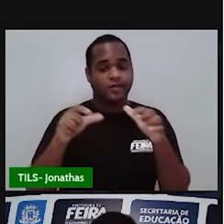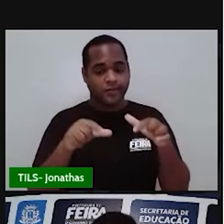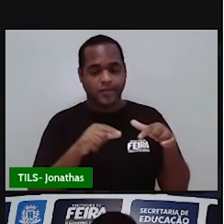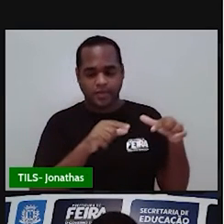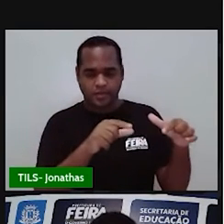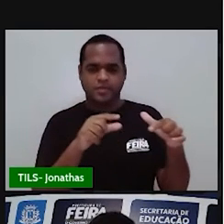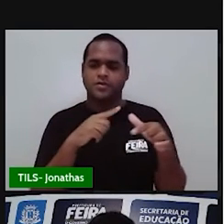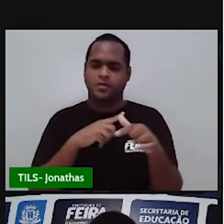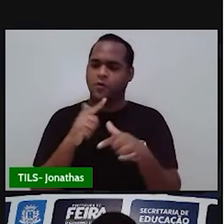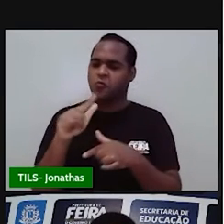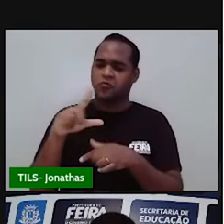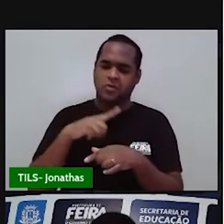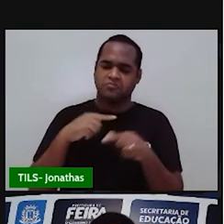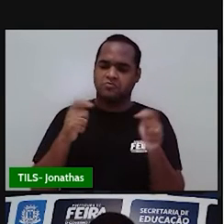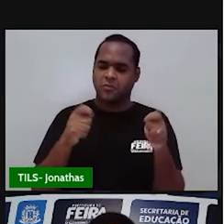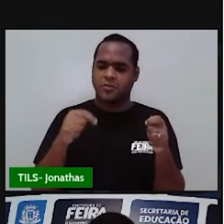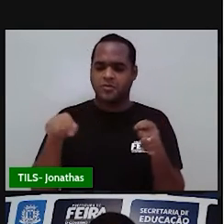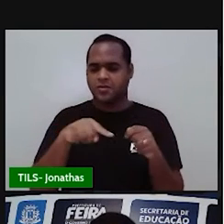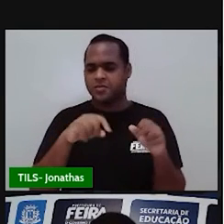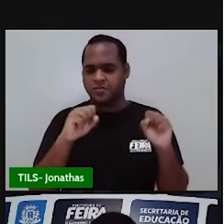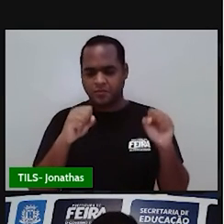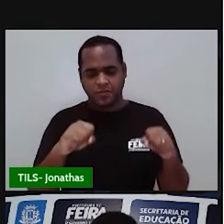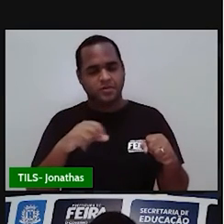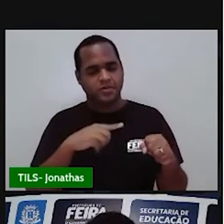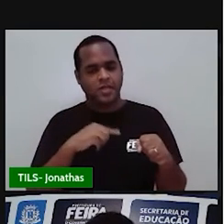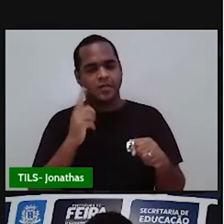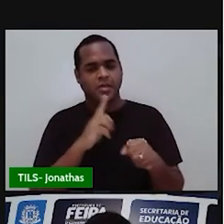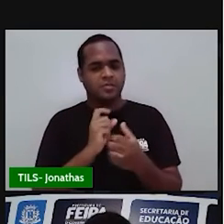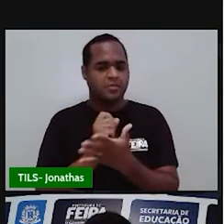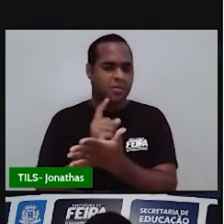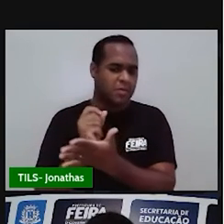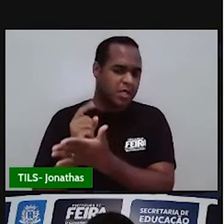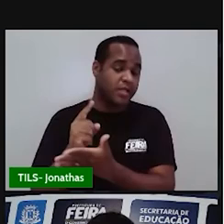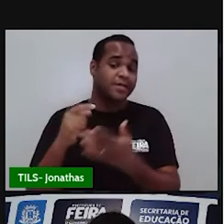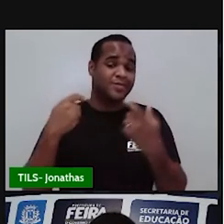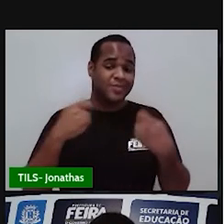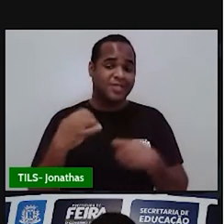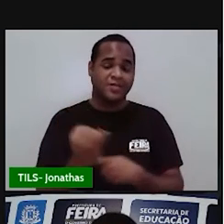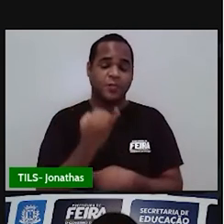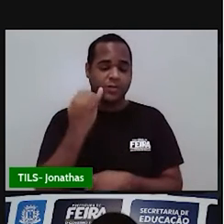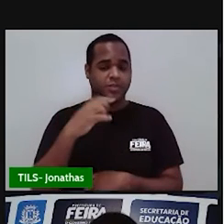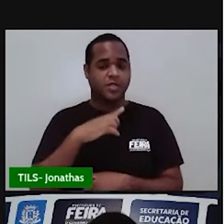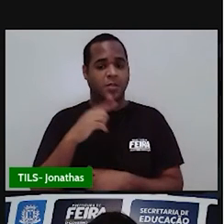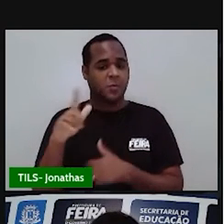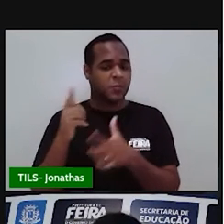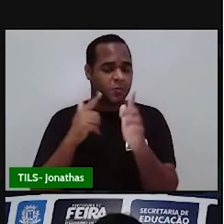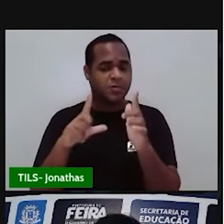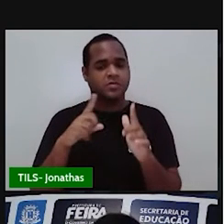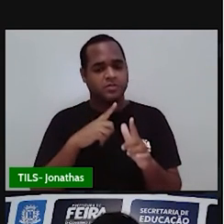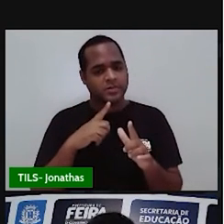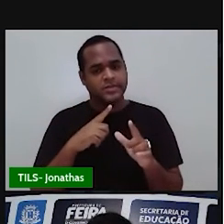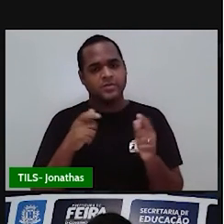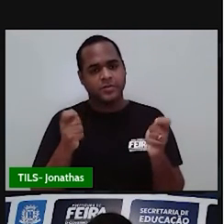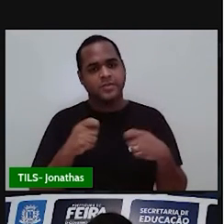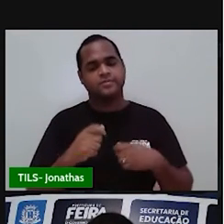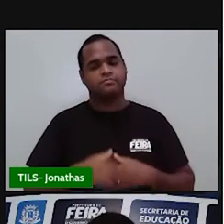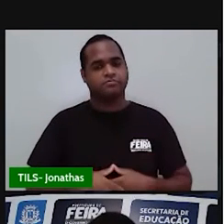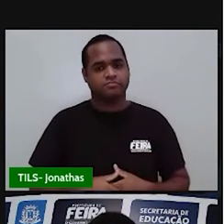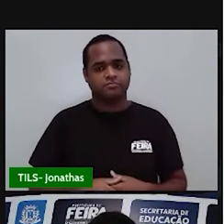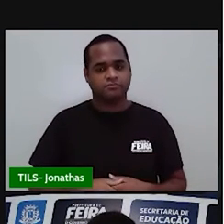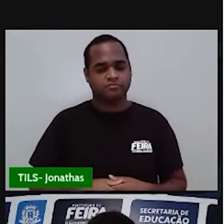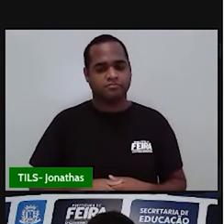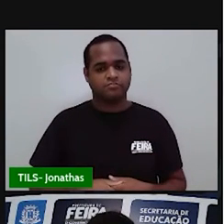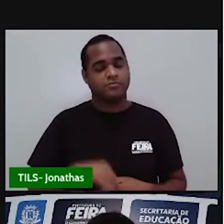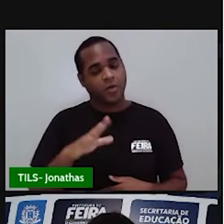em outro serviço que a gente precisa pagar, em outra necessidade financeira que a gente tenha no mês. Olha só isso aí,